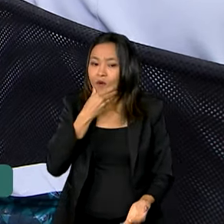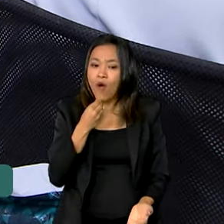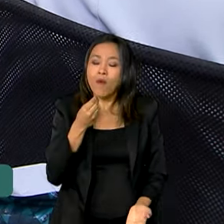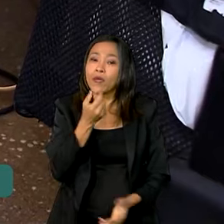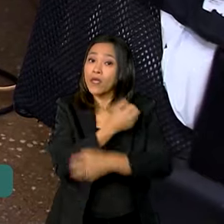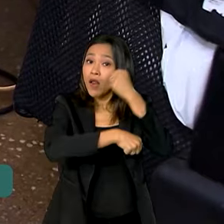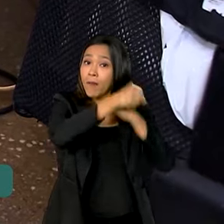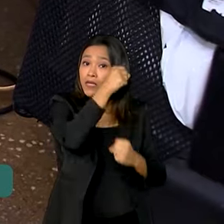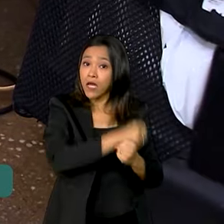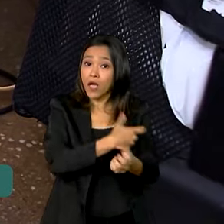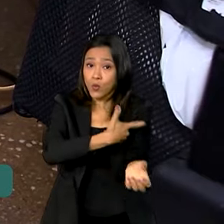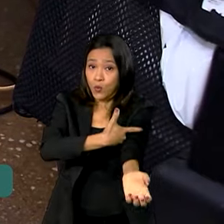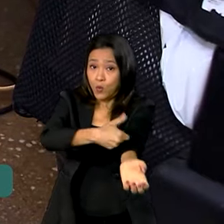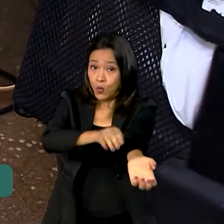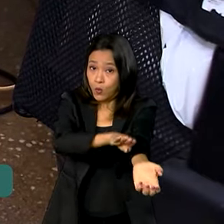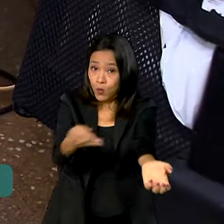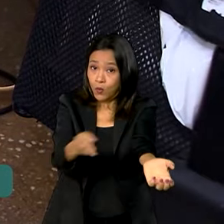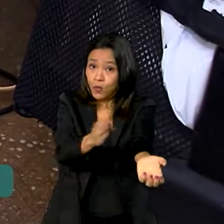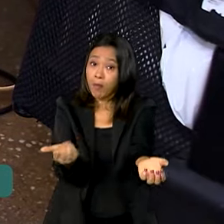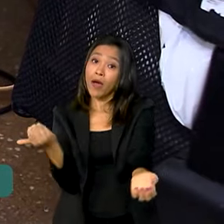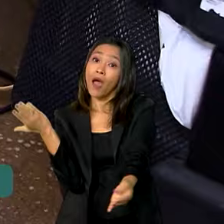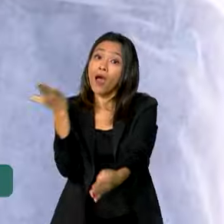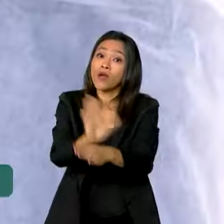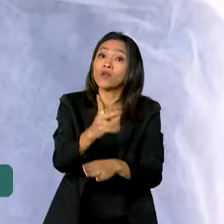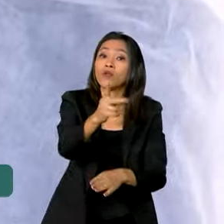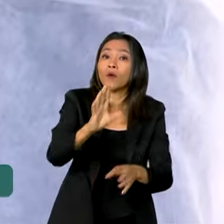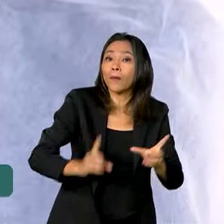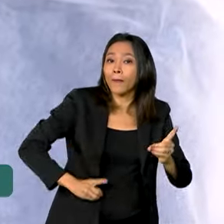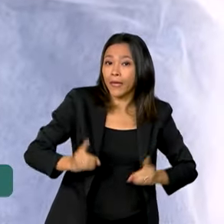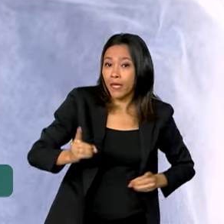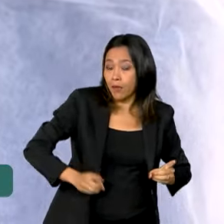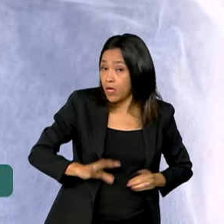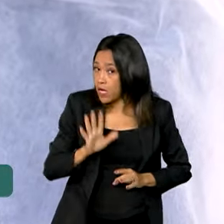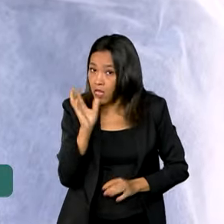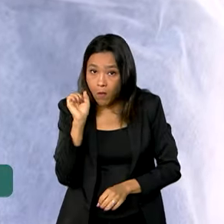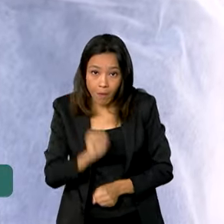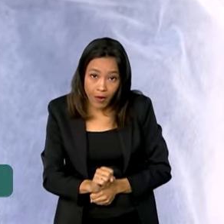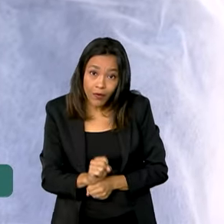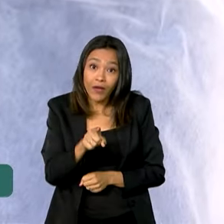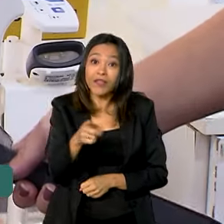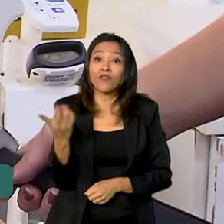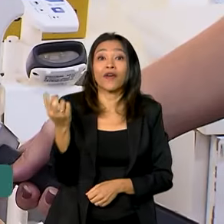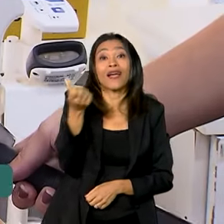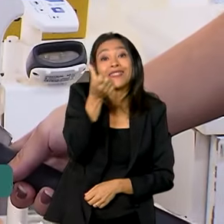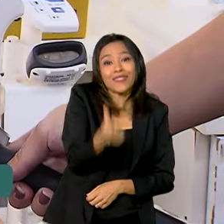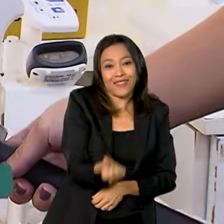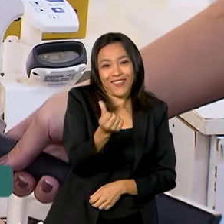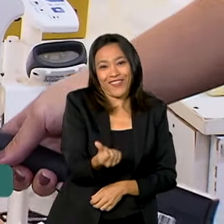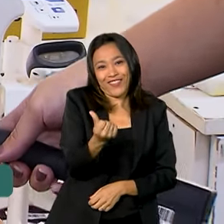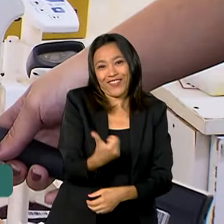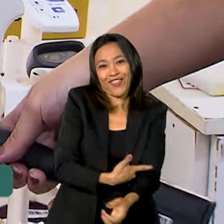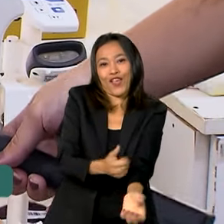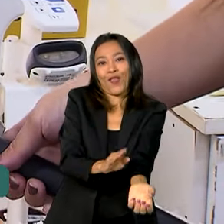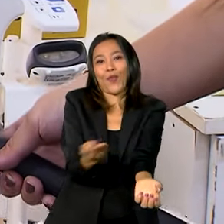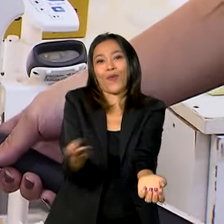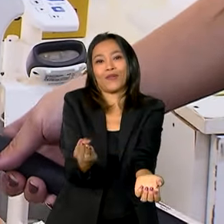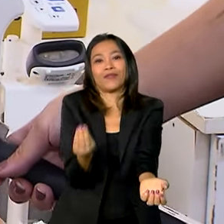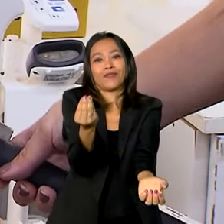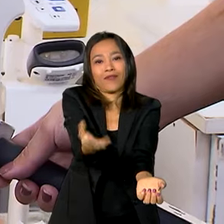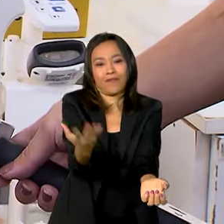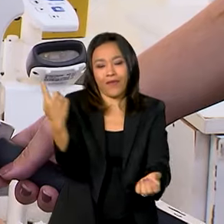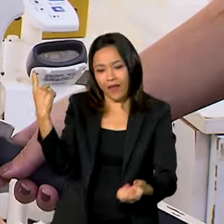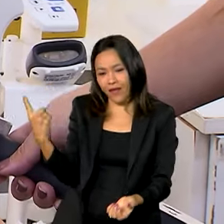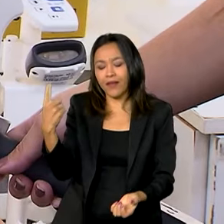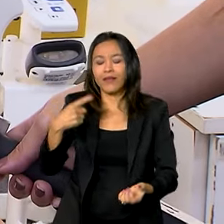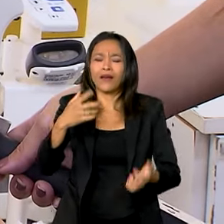ano passado para ajudar o primo e não parou mais. Essa foi a sexta doação. É algo muito importante que eu fico muito feliz de